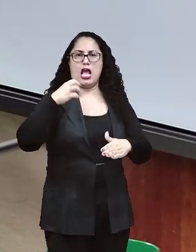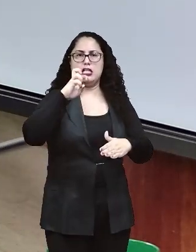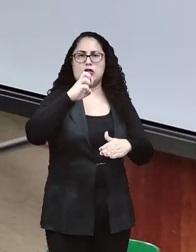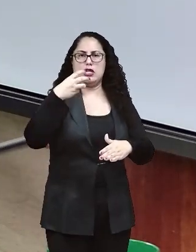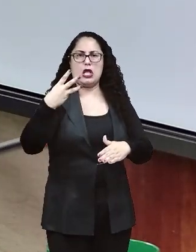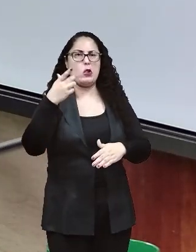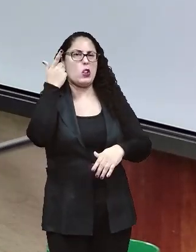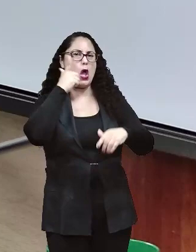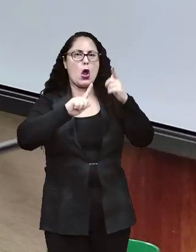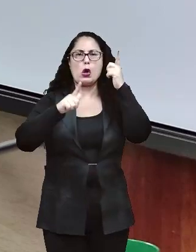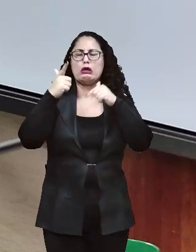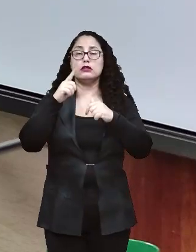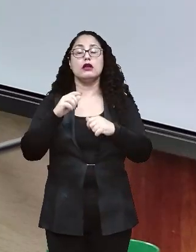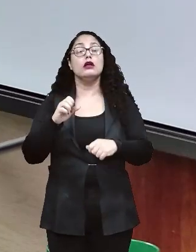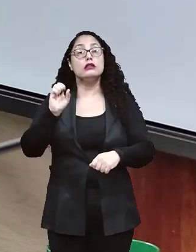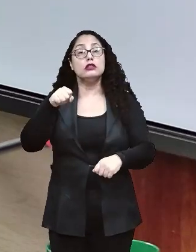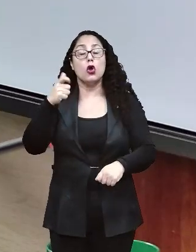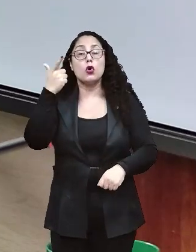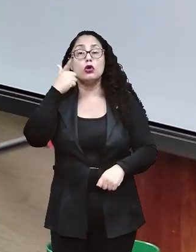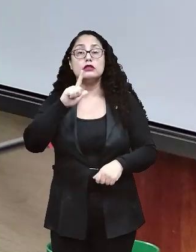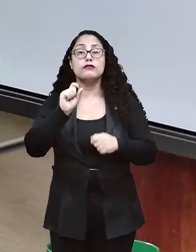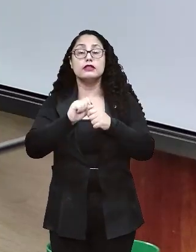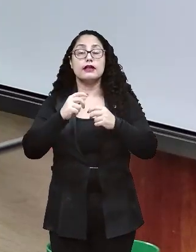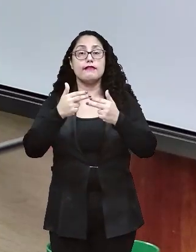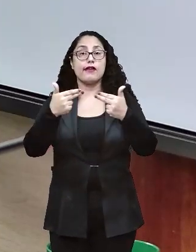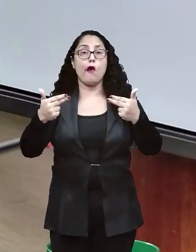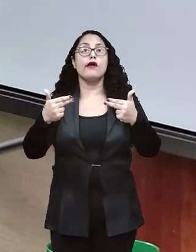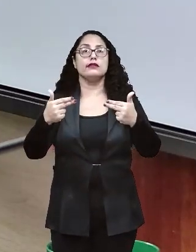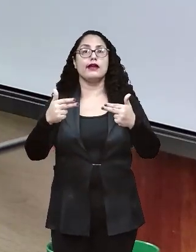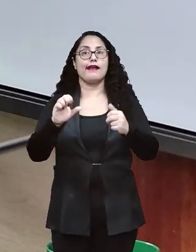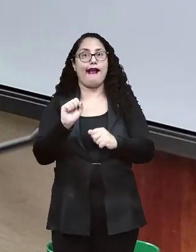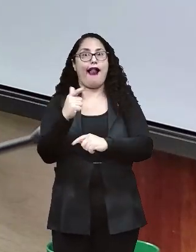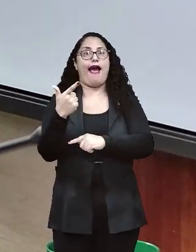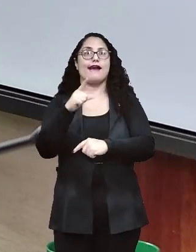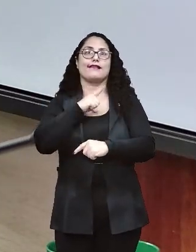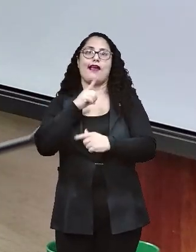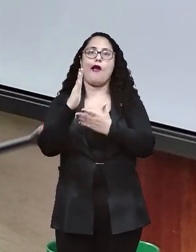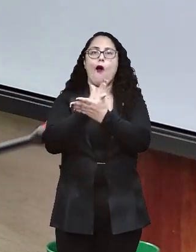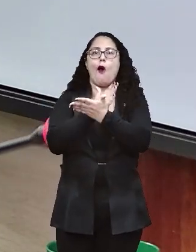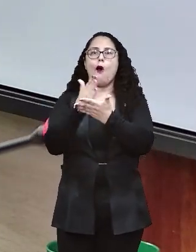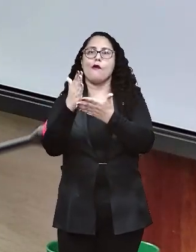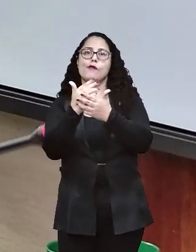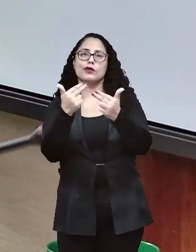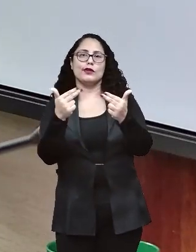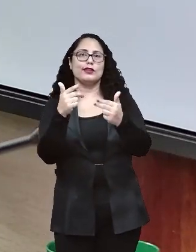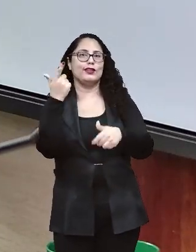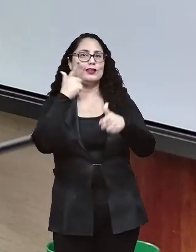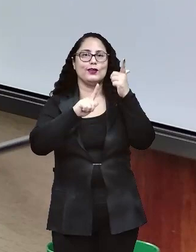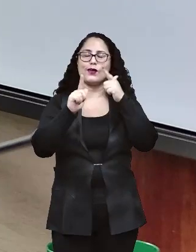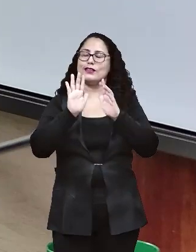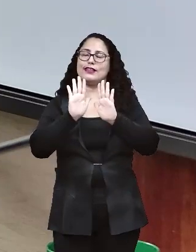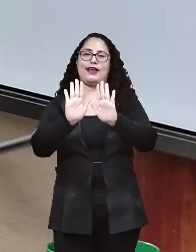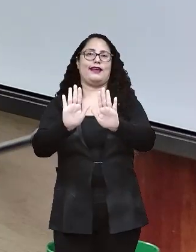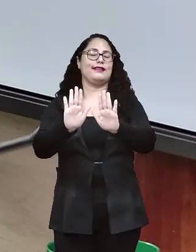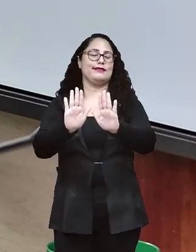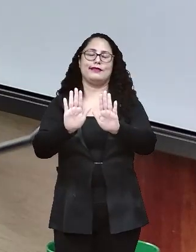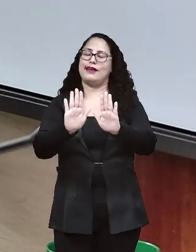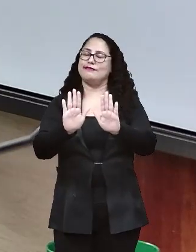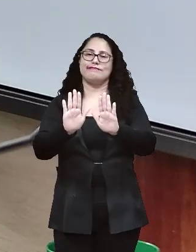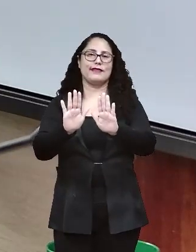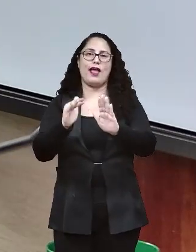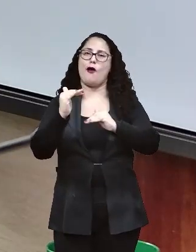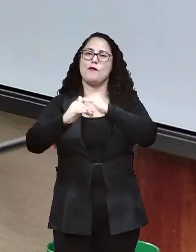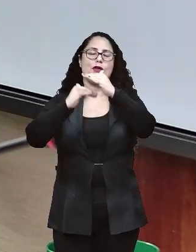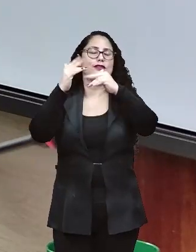anos, eu consigo fazer muitas coisas. É claro que vai ter algumas que a gente não consegue mais, mas isso é